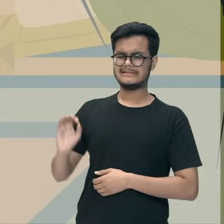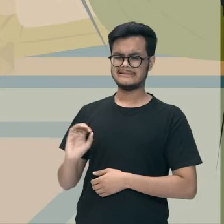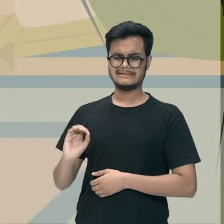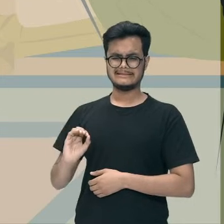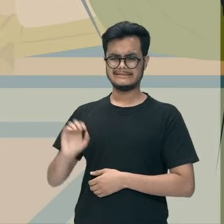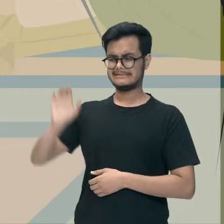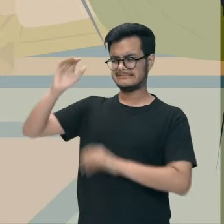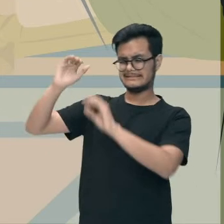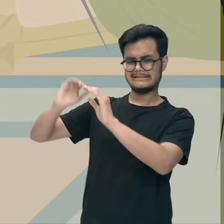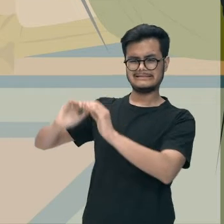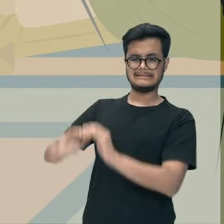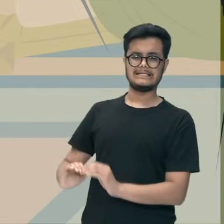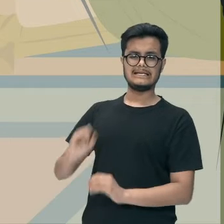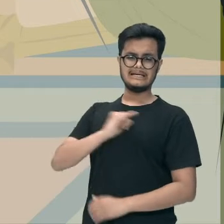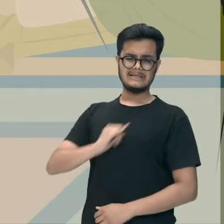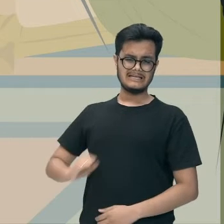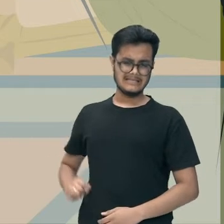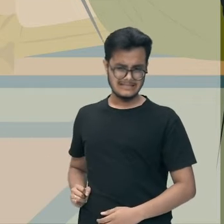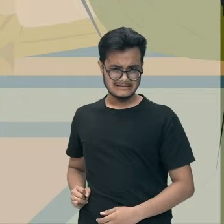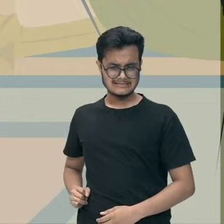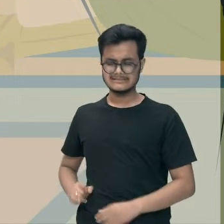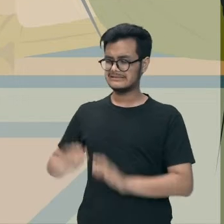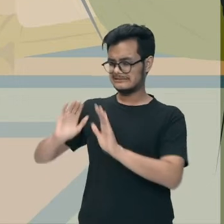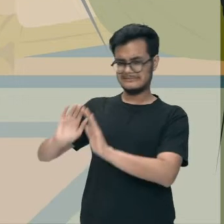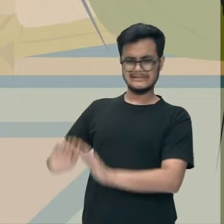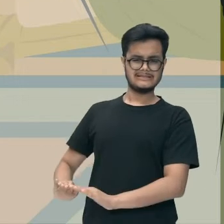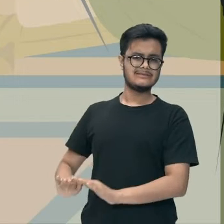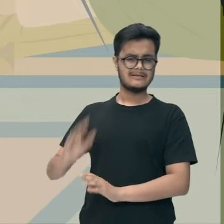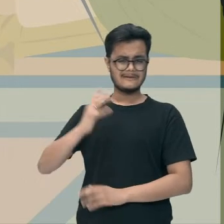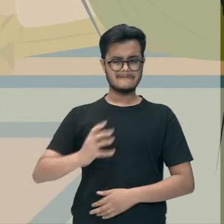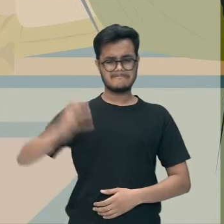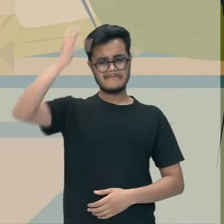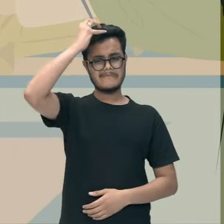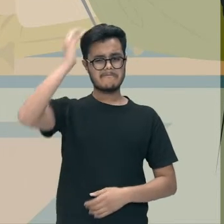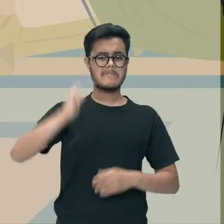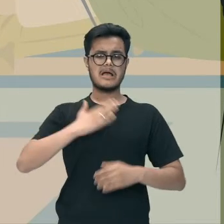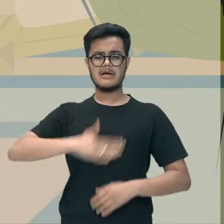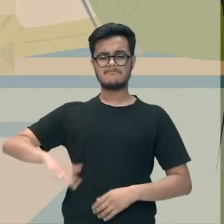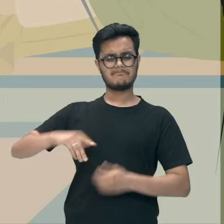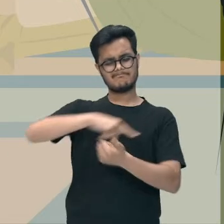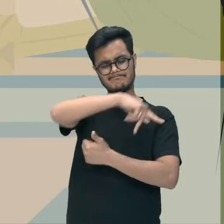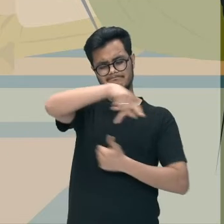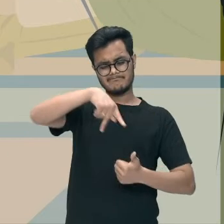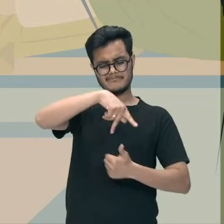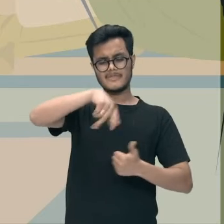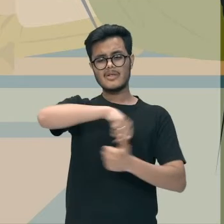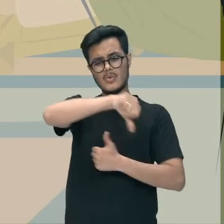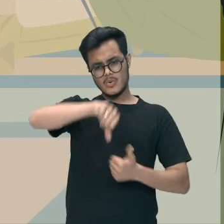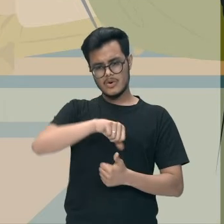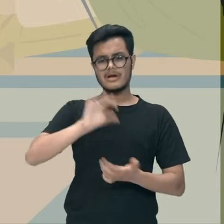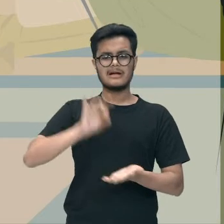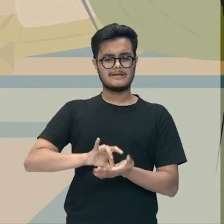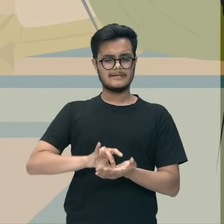como imperador e o Brasil como uma monarquia. É preciso que mude, né? Então nós vamos ter aí